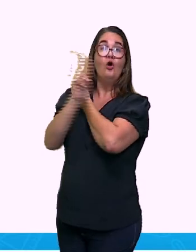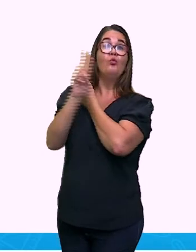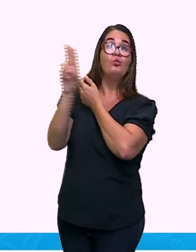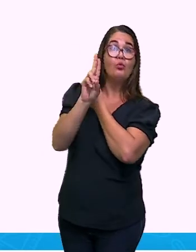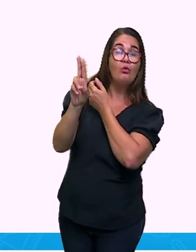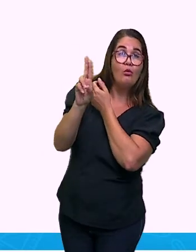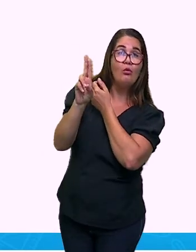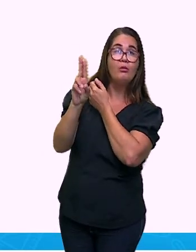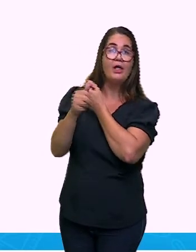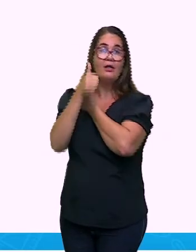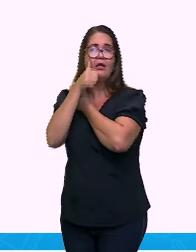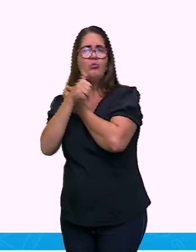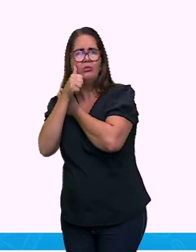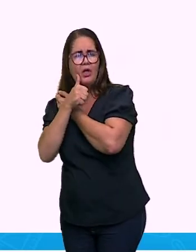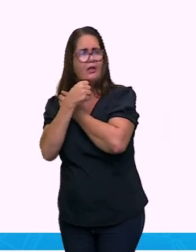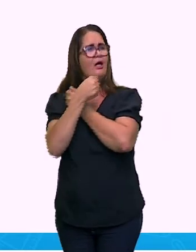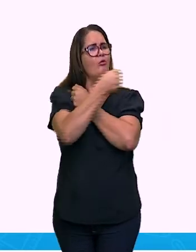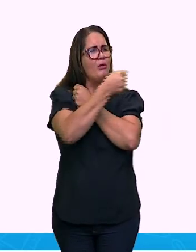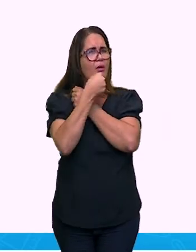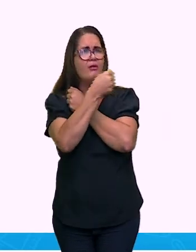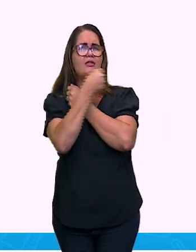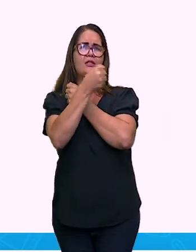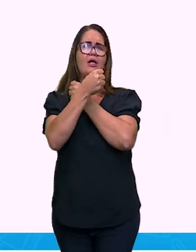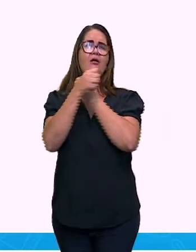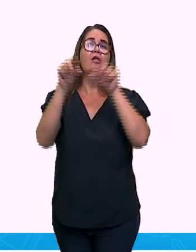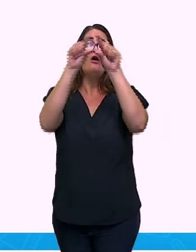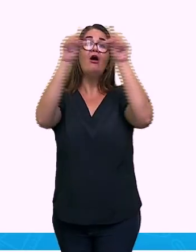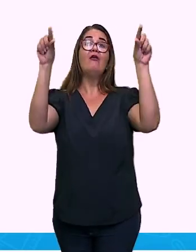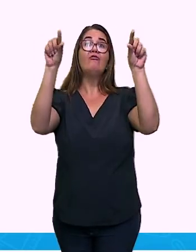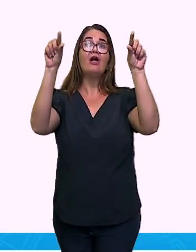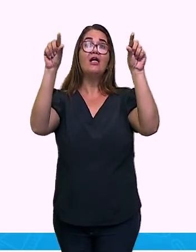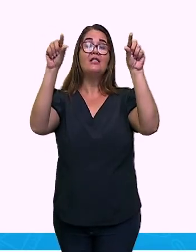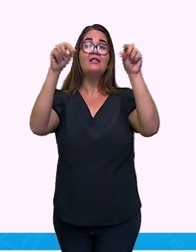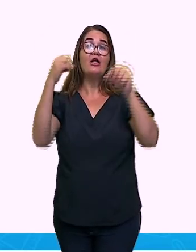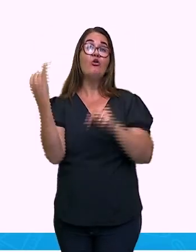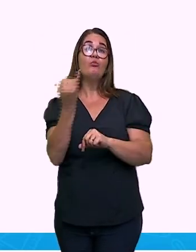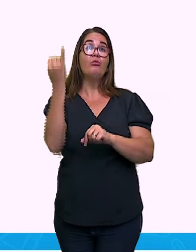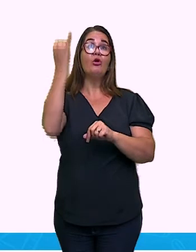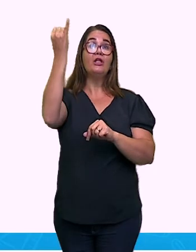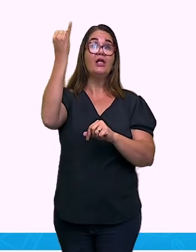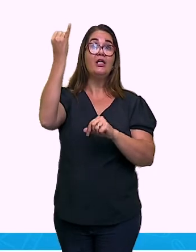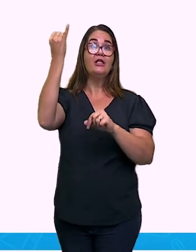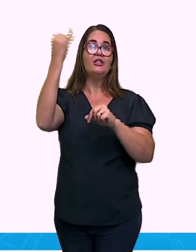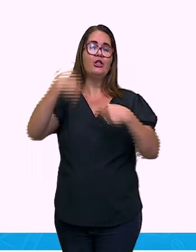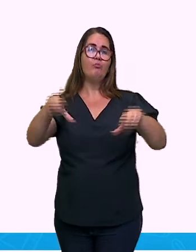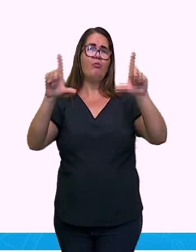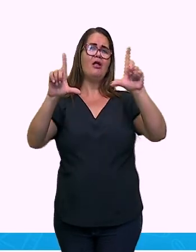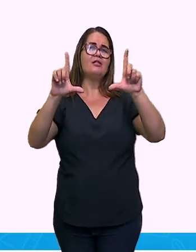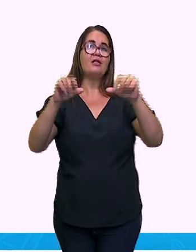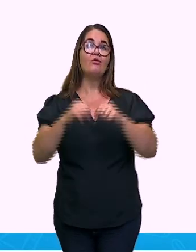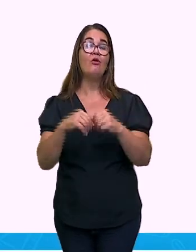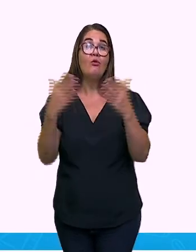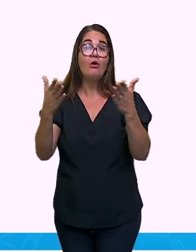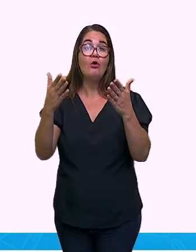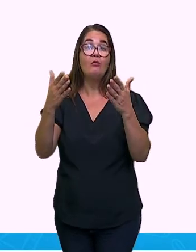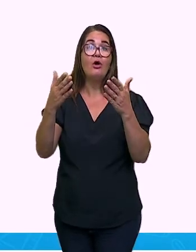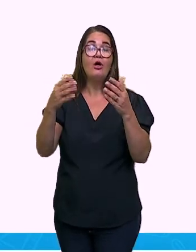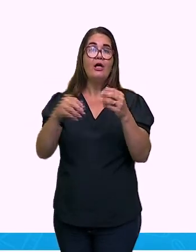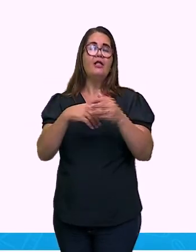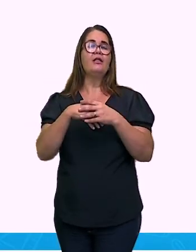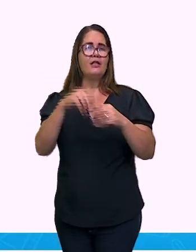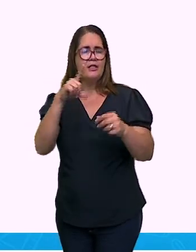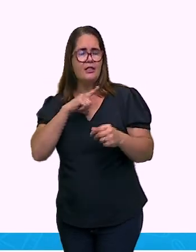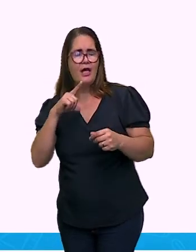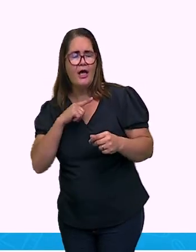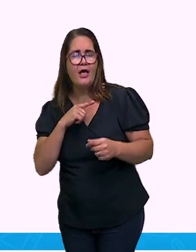e a frase em destaque. Qual que foi a frase em destaque dela? Aprendi que há novas maneiras de trabalhar e que as